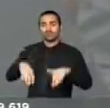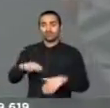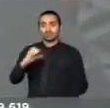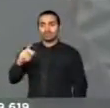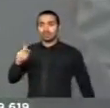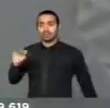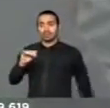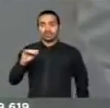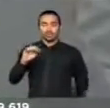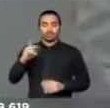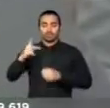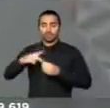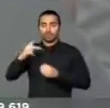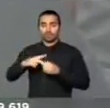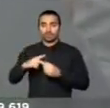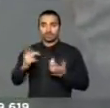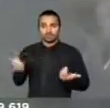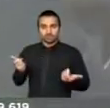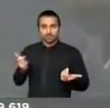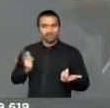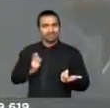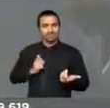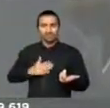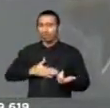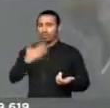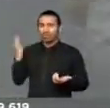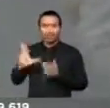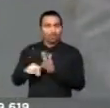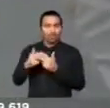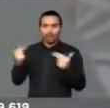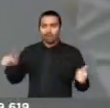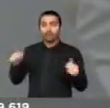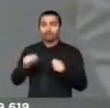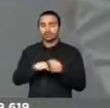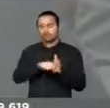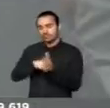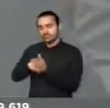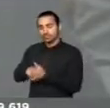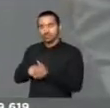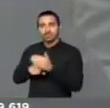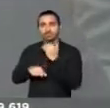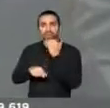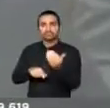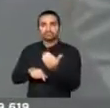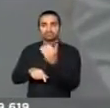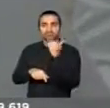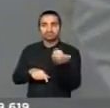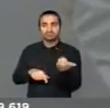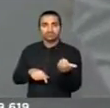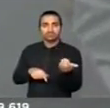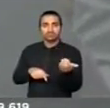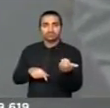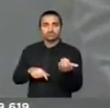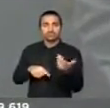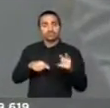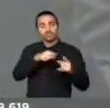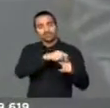Petrobras, que transformou o maior escândalo desse país e um dos maiores do planeta em nada. Virando as costas para a